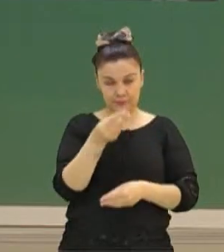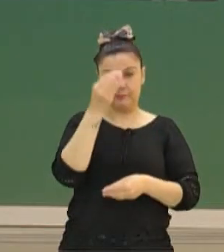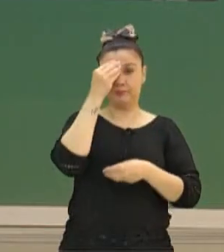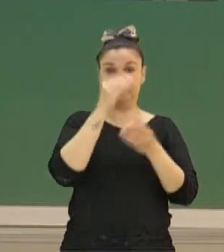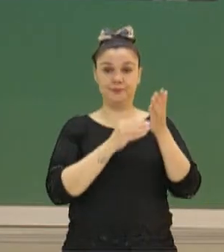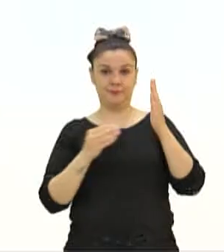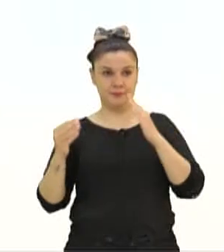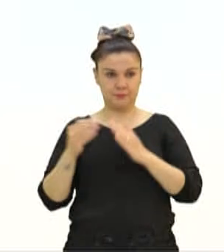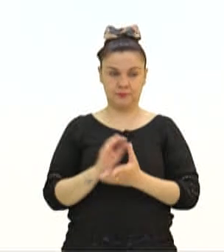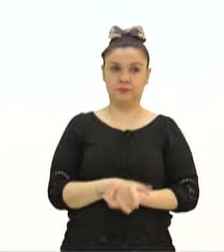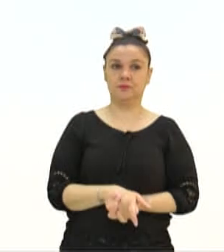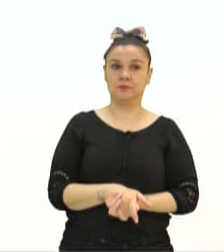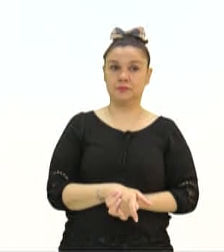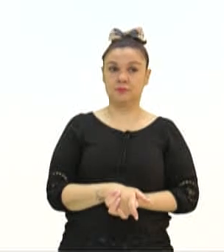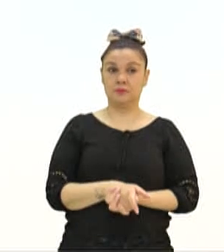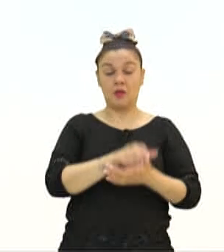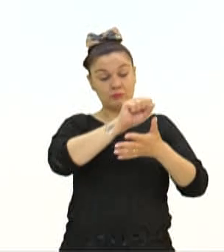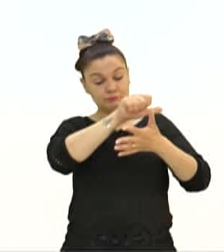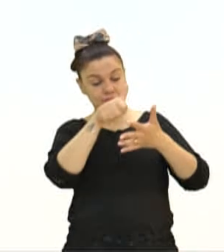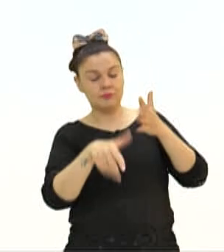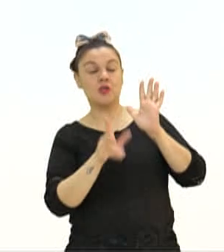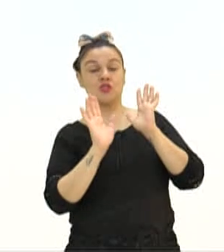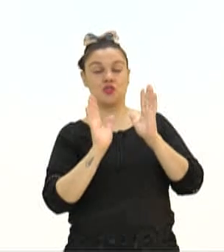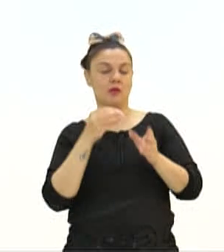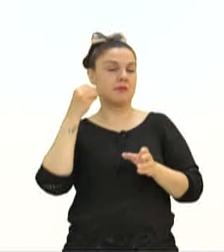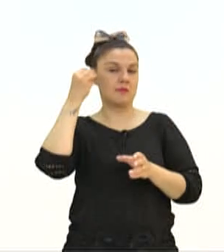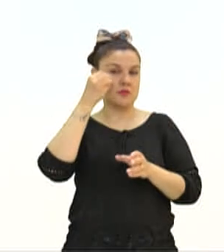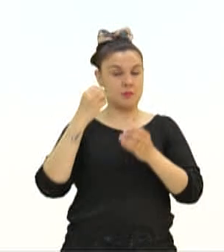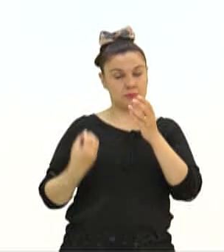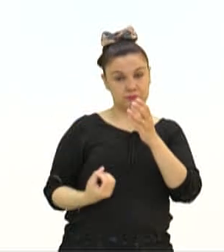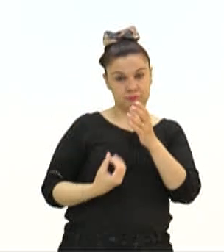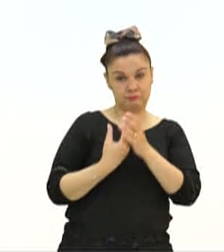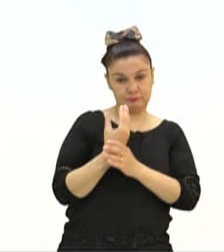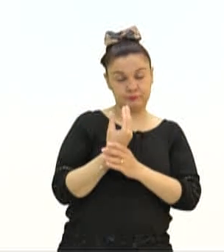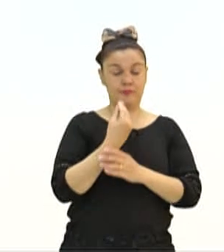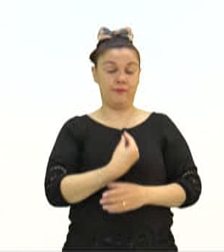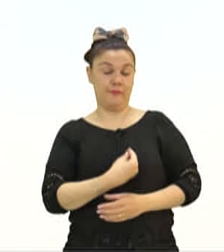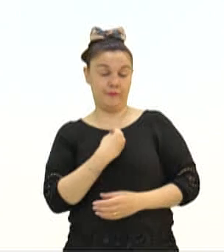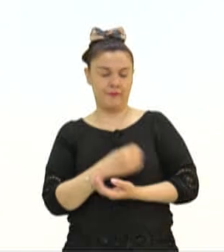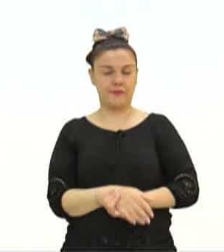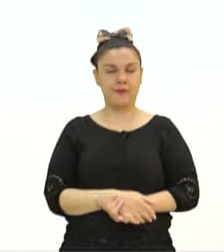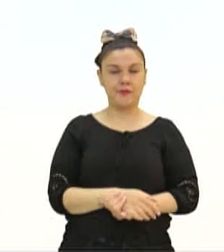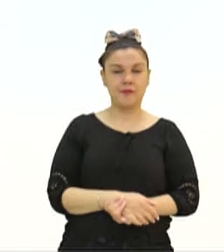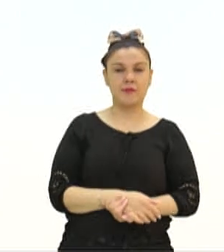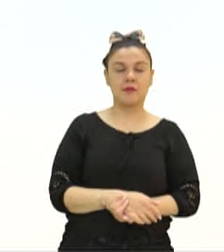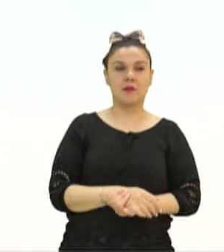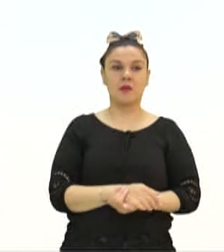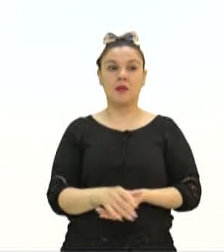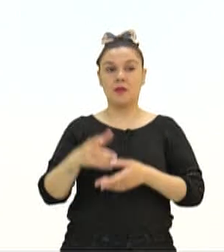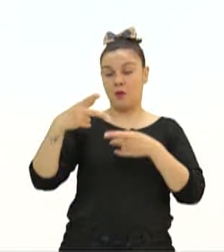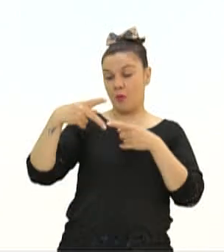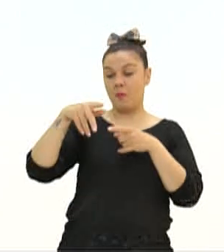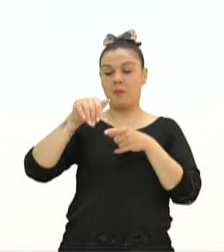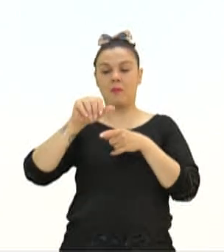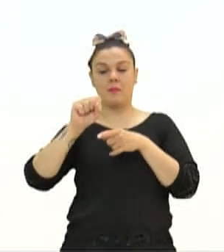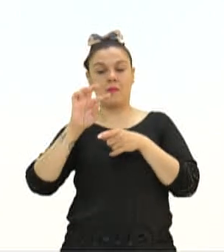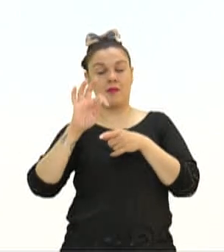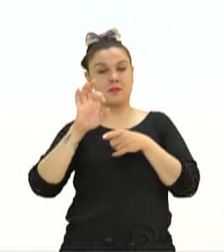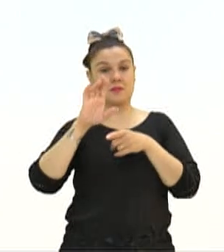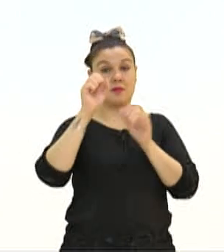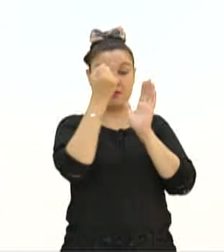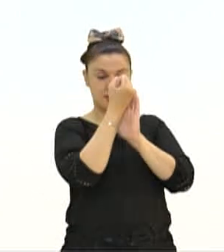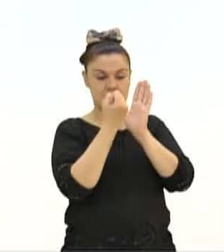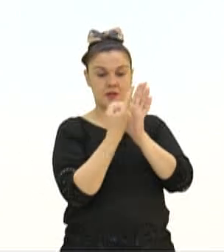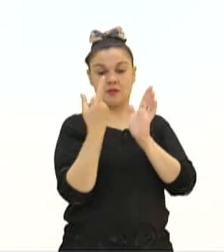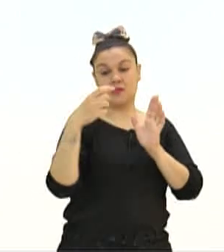isso. Dentre as experiências realizadas para explicar a origem dos seres vivos, as de Louis Pasteur, no século XIX,